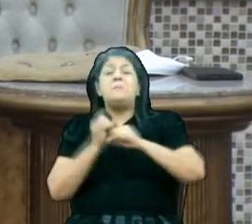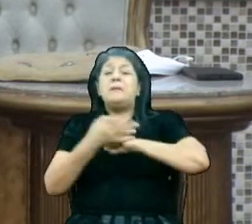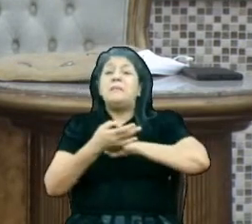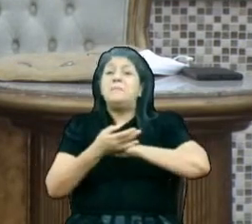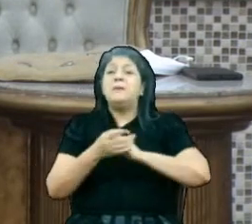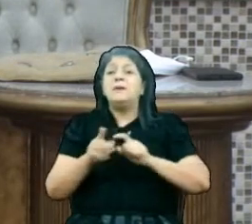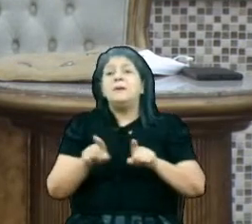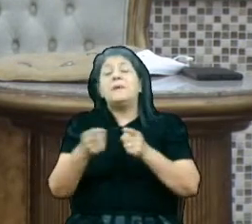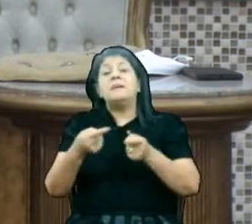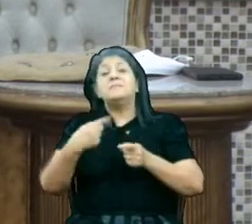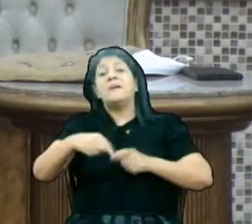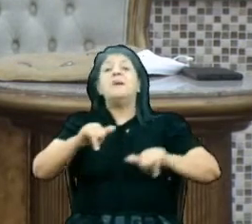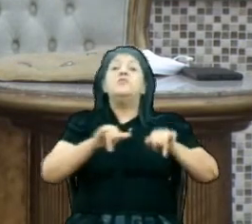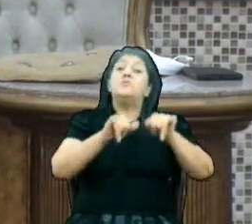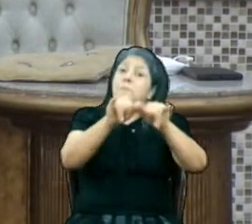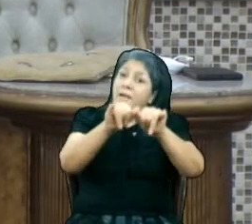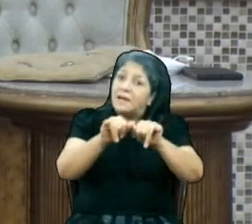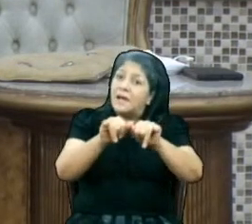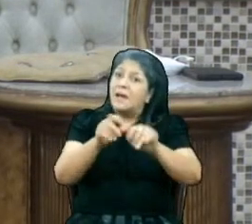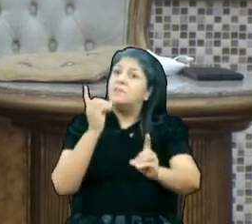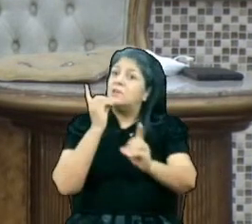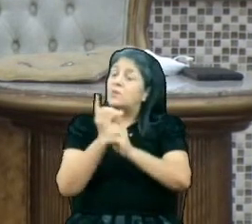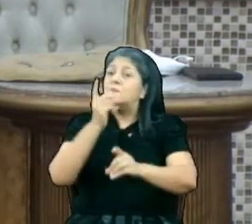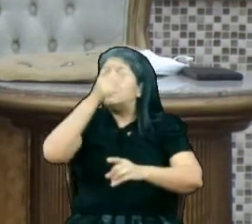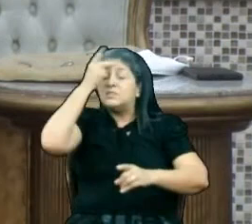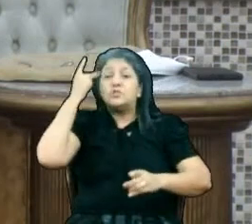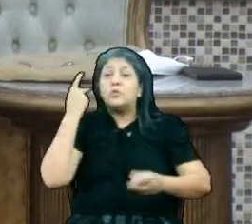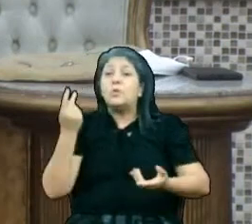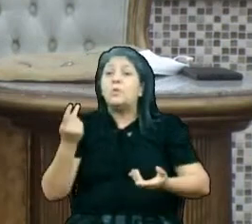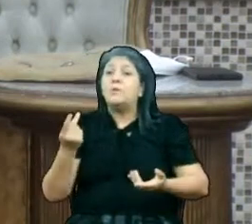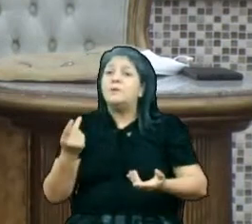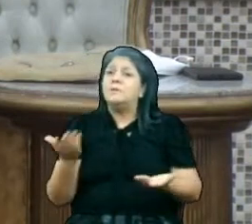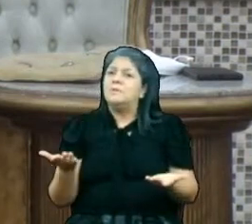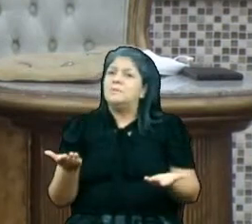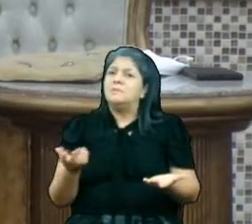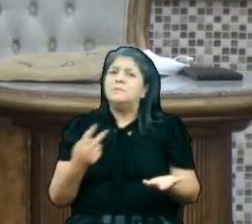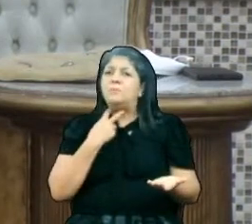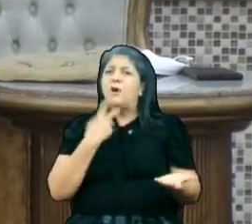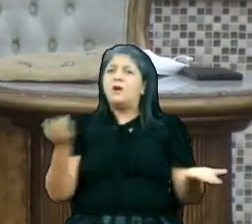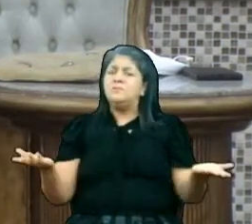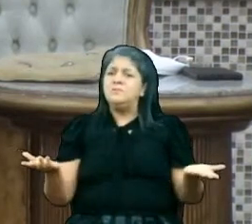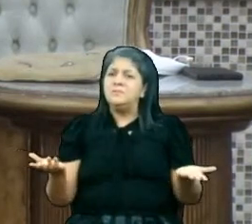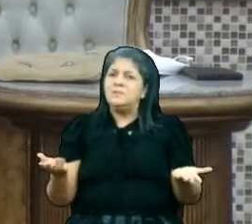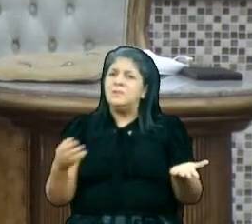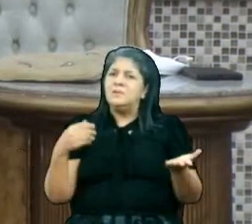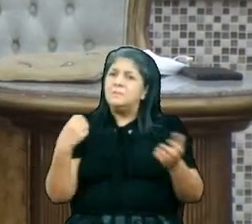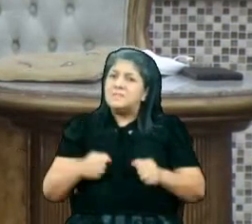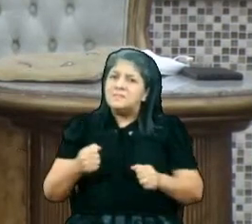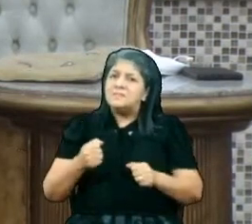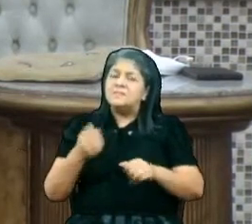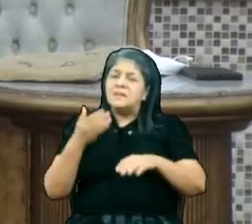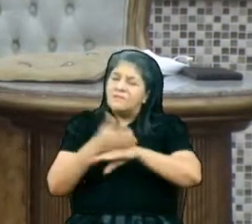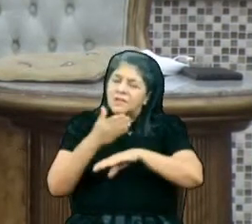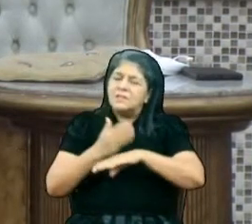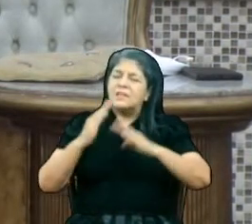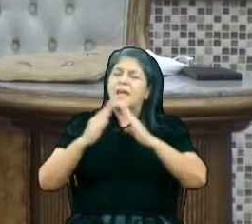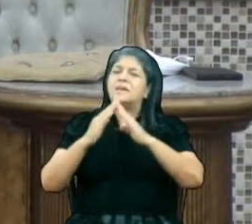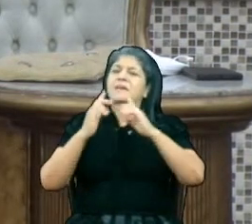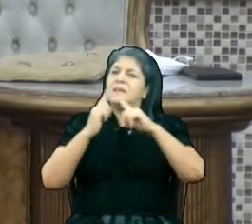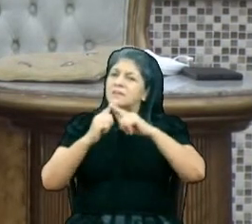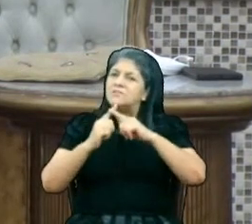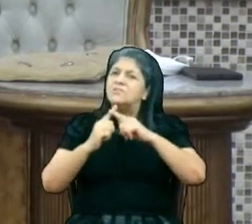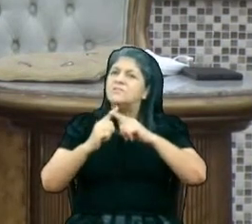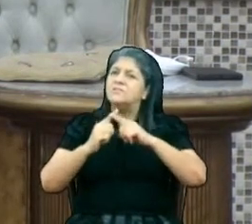quero terminar nesta noite eu quero terminar nesta noite dizendo para os irmãos o seguinte olha para a parábola que Jesus